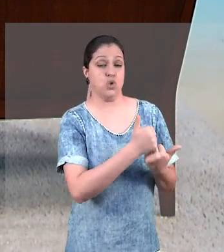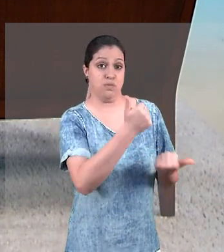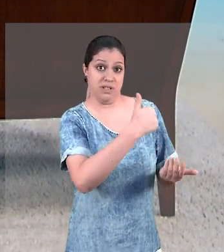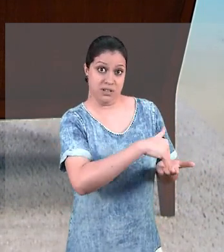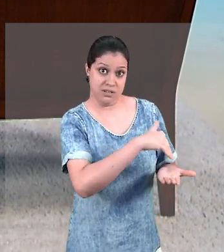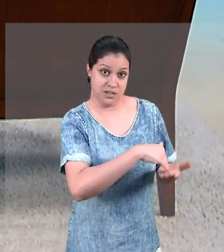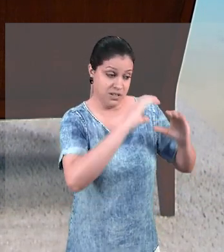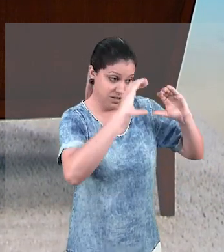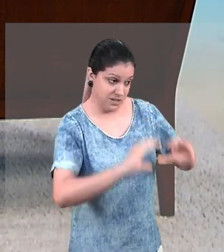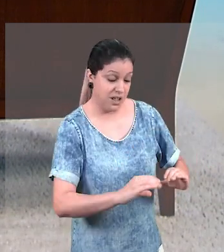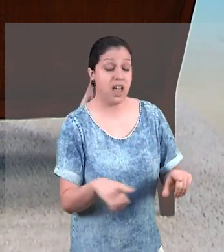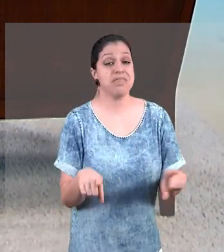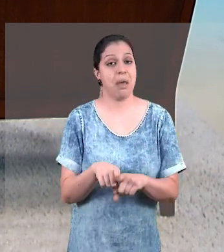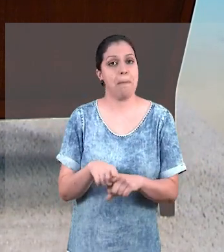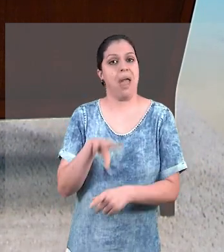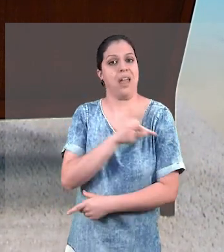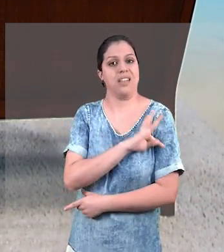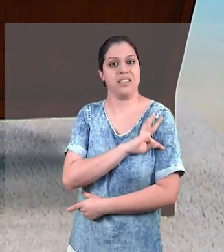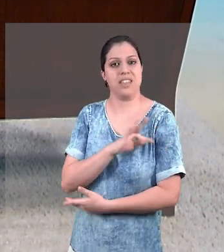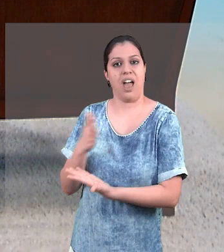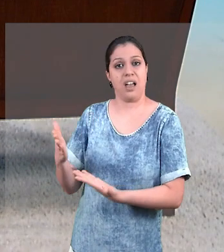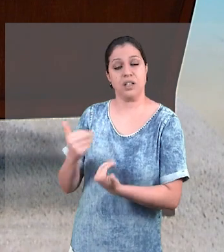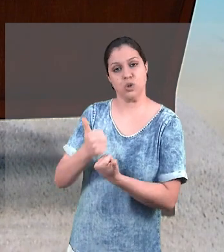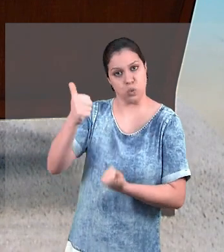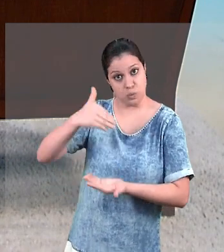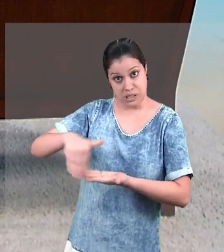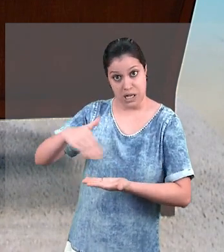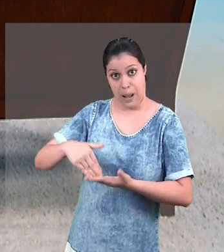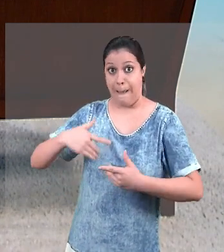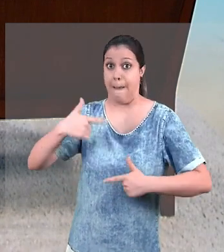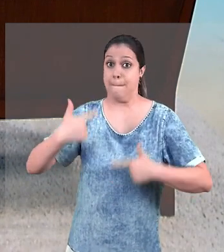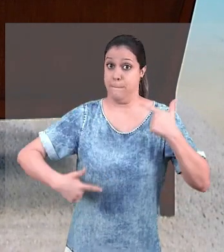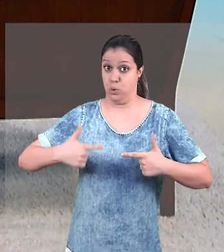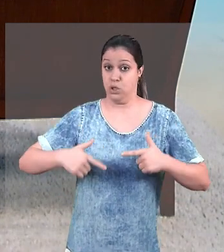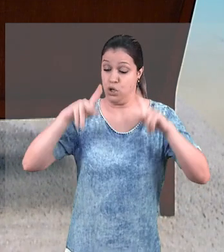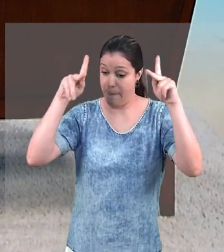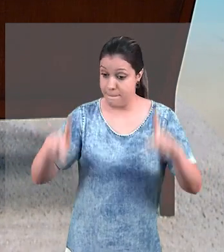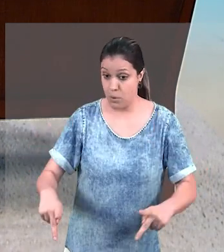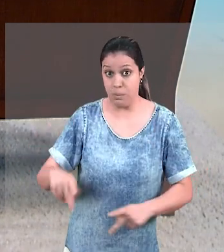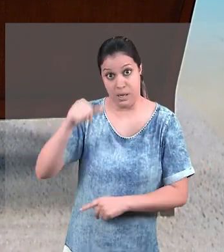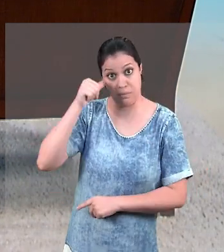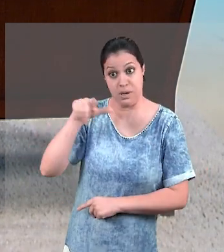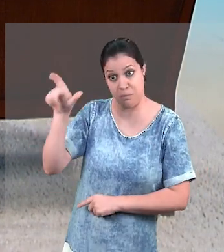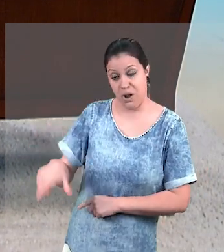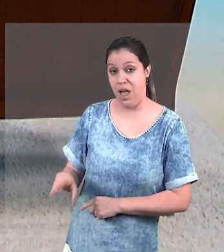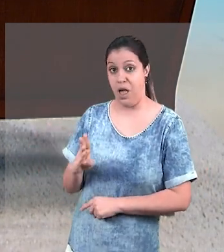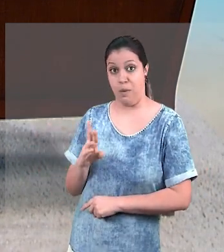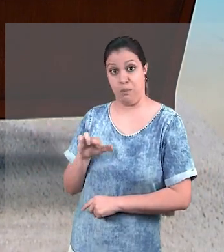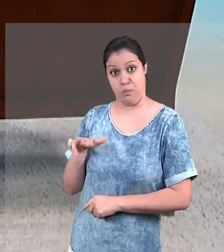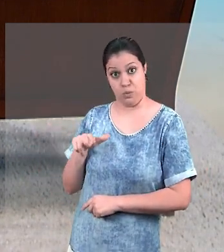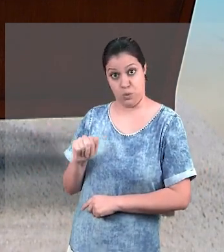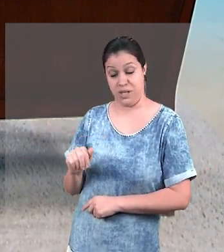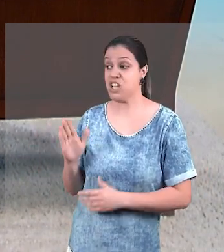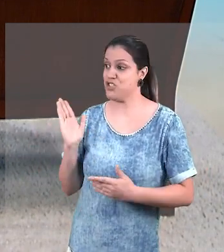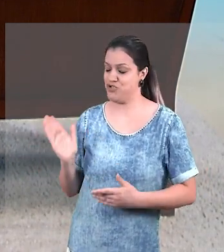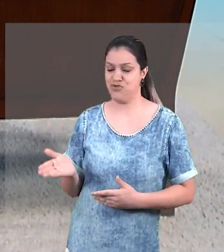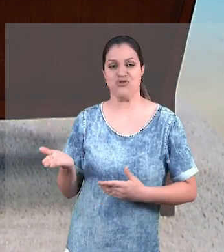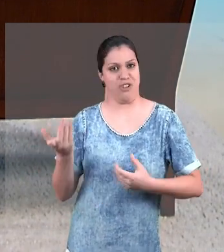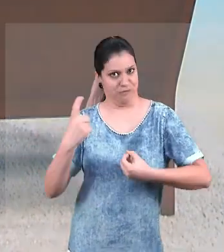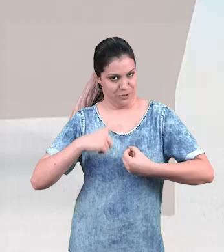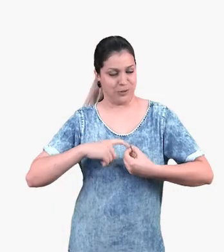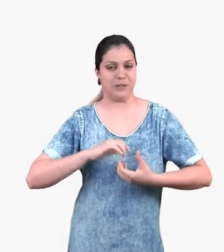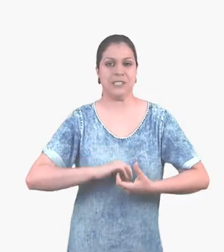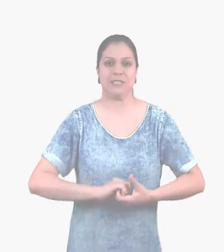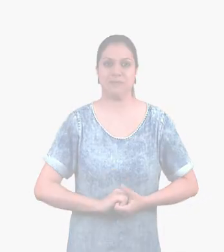da Subsecretaria de Cidadania, e também com a técnica da Subsecretaria de Políticas Públicas para Mulheres, a Bruna de Oliveira. A gente já